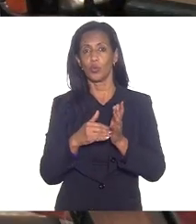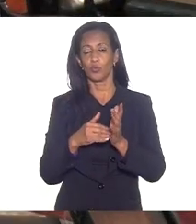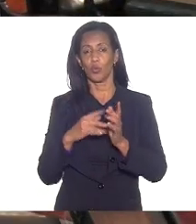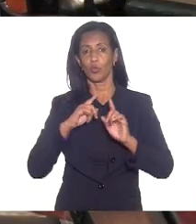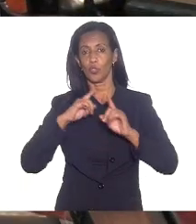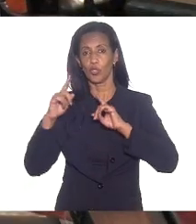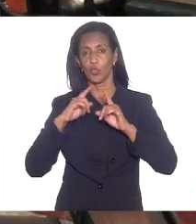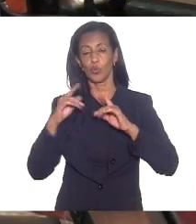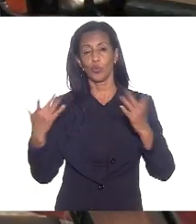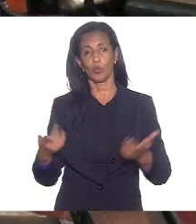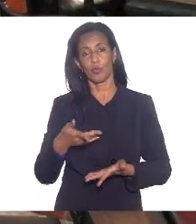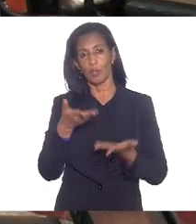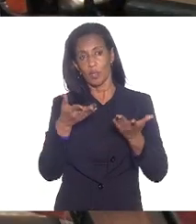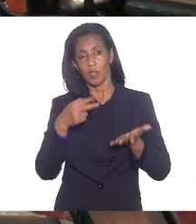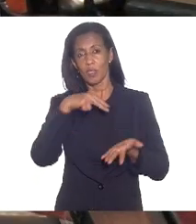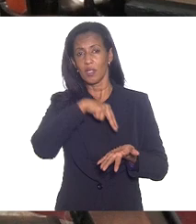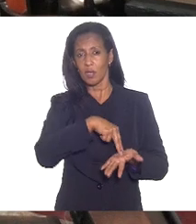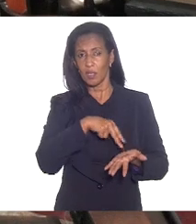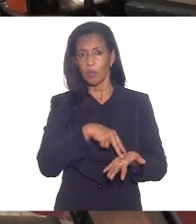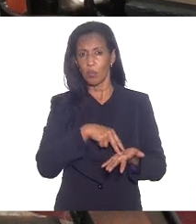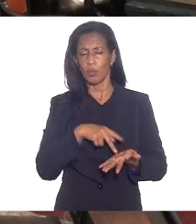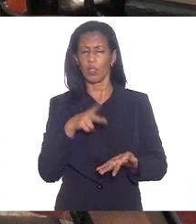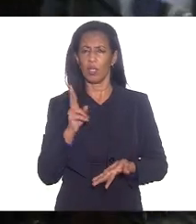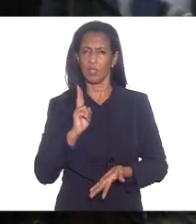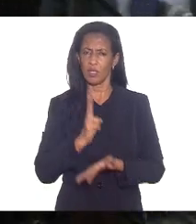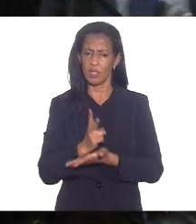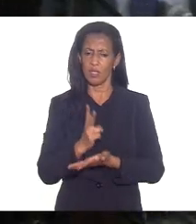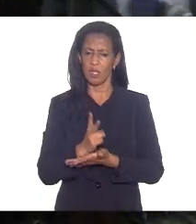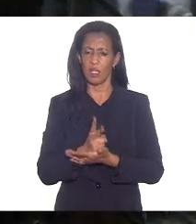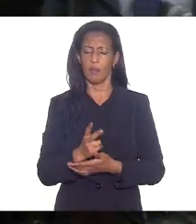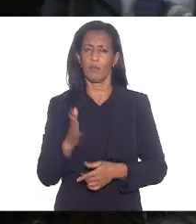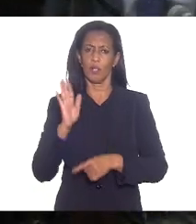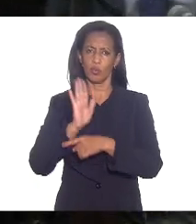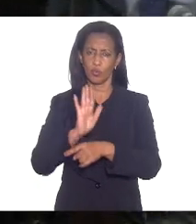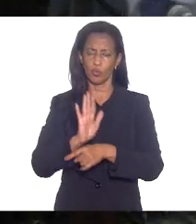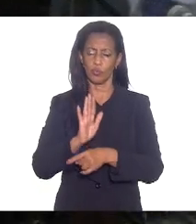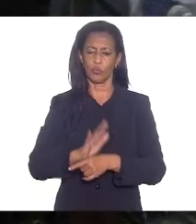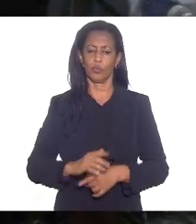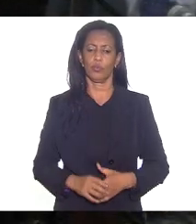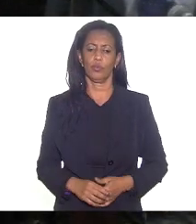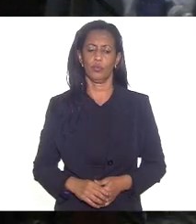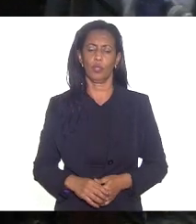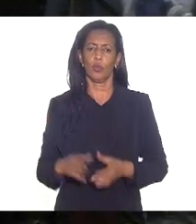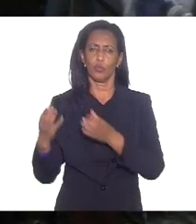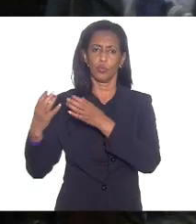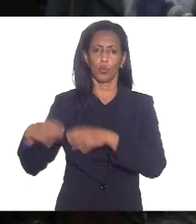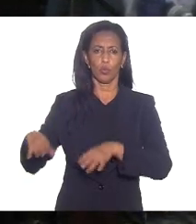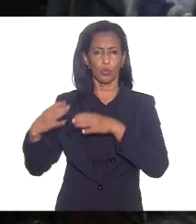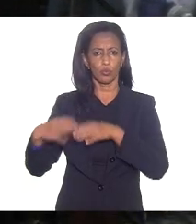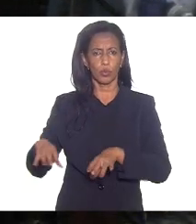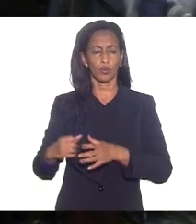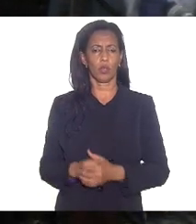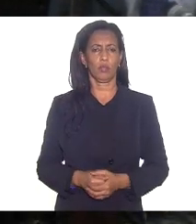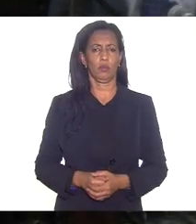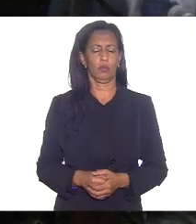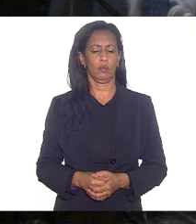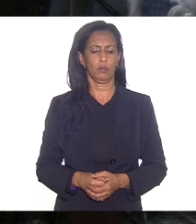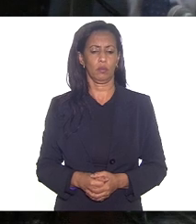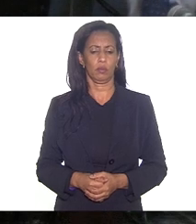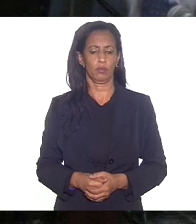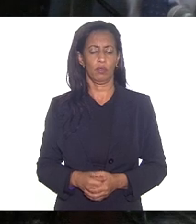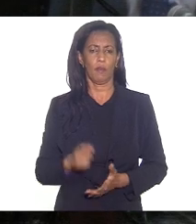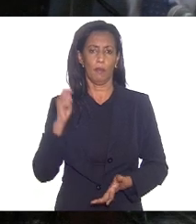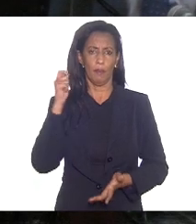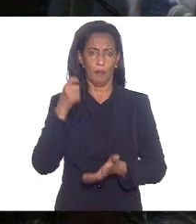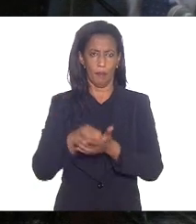senhor utilize a tribuna desse plenário para defender aqui os concursandos do concurso